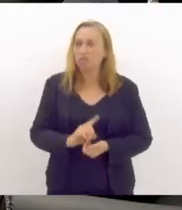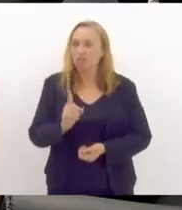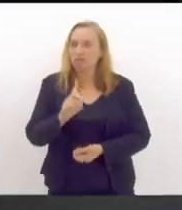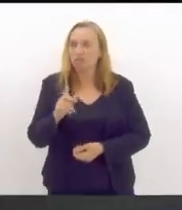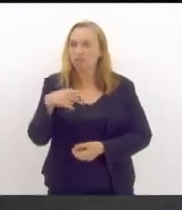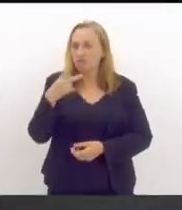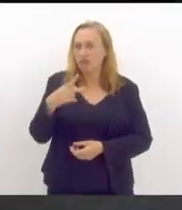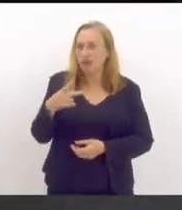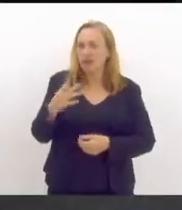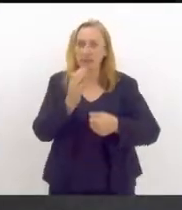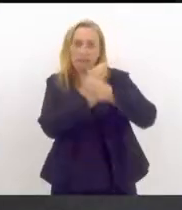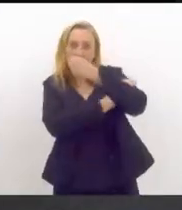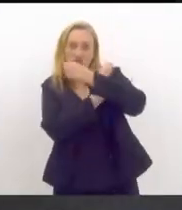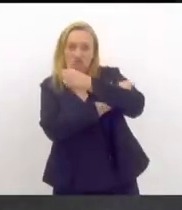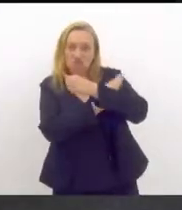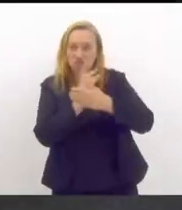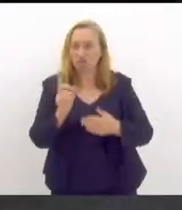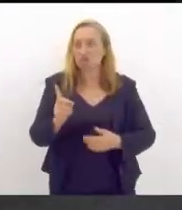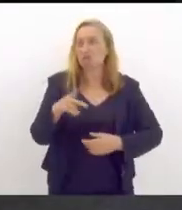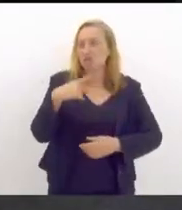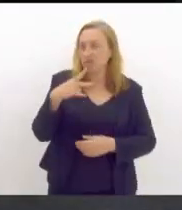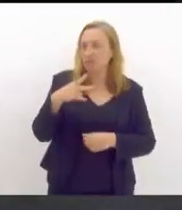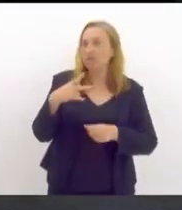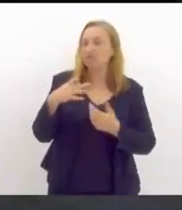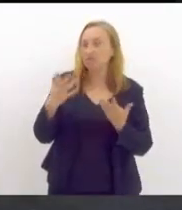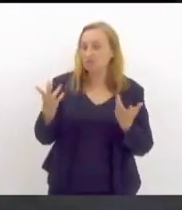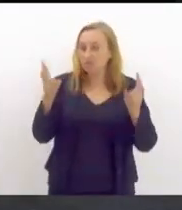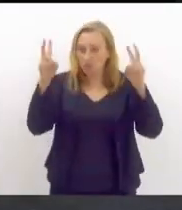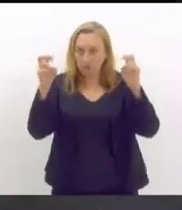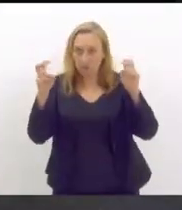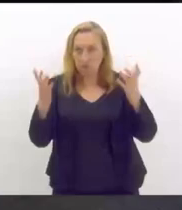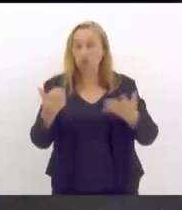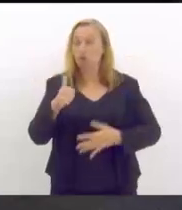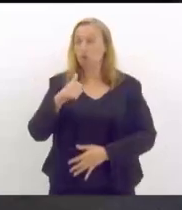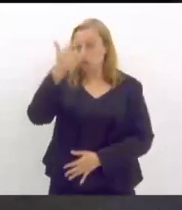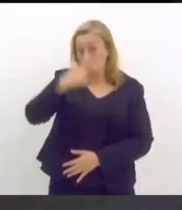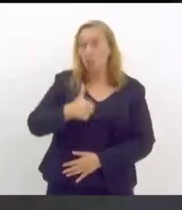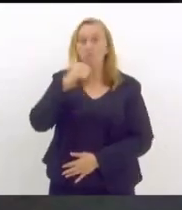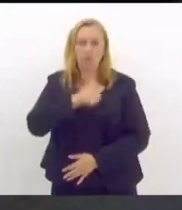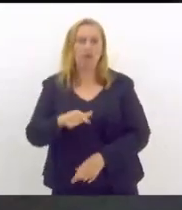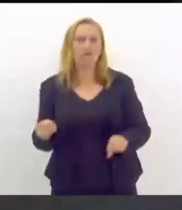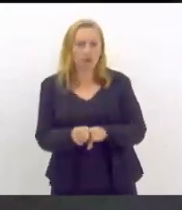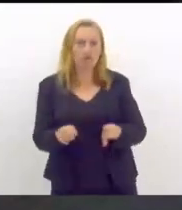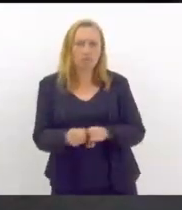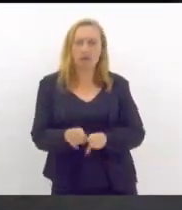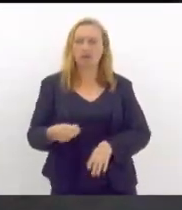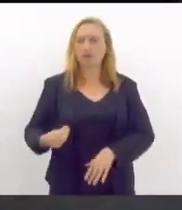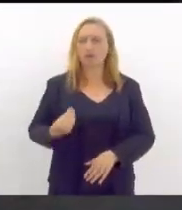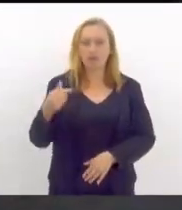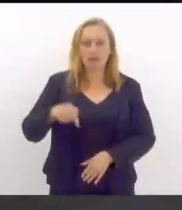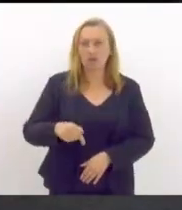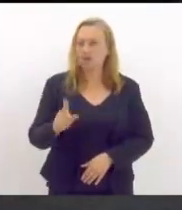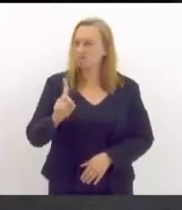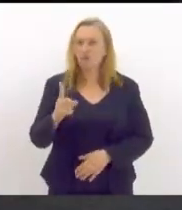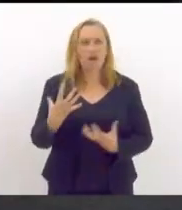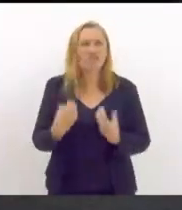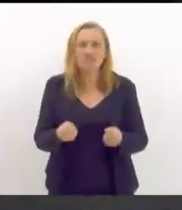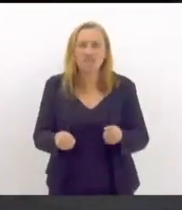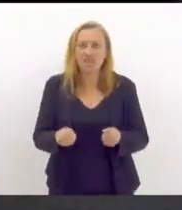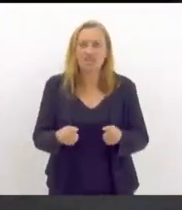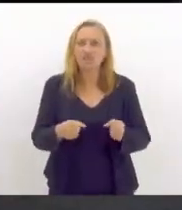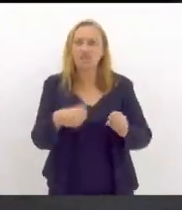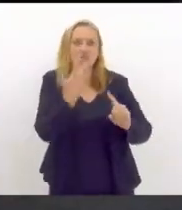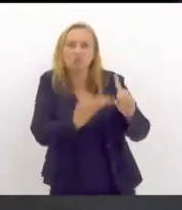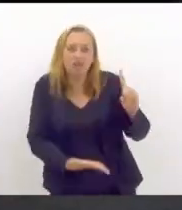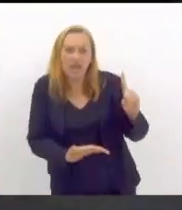machista alguma coisa a gente tava conversando justamente sobre isso sou uma mulher também aqui presente e não compactou quais são